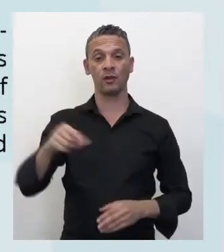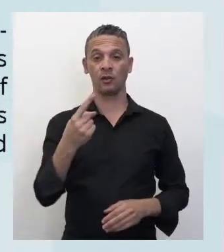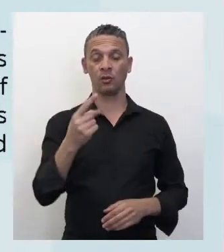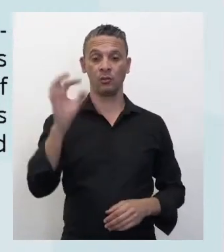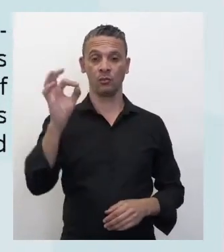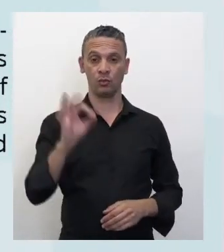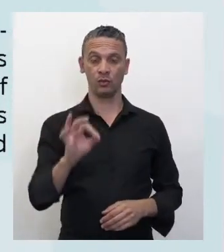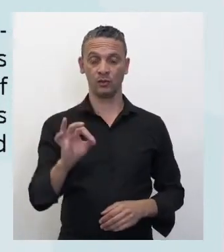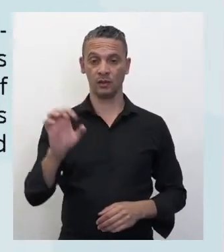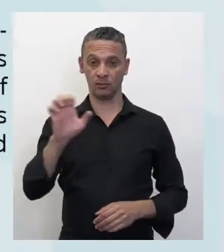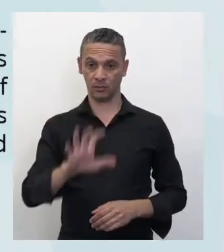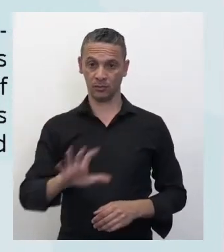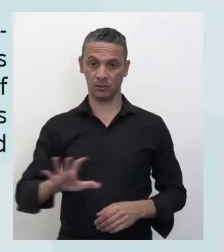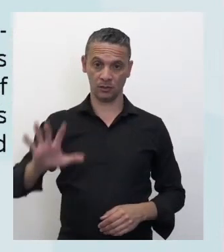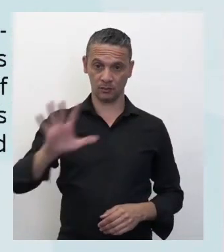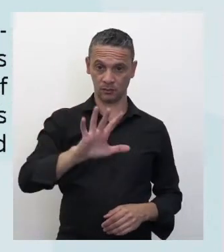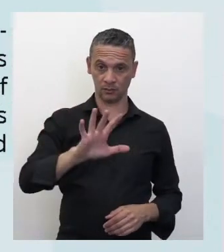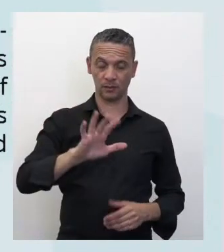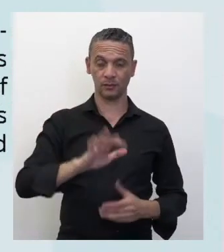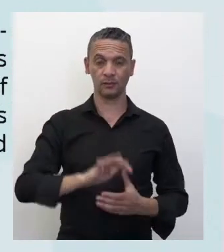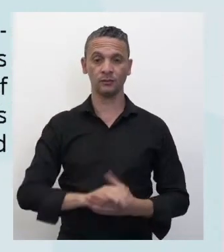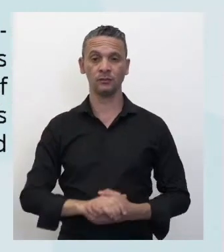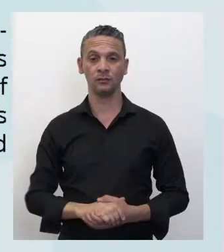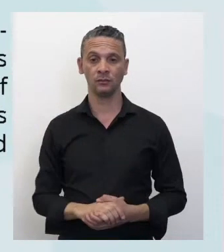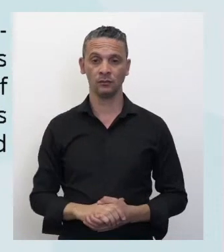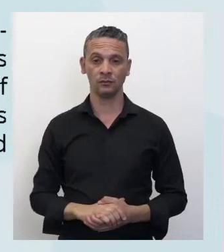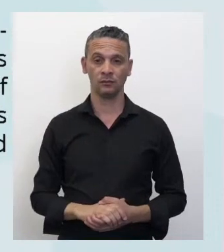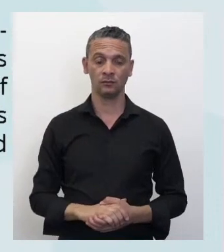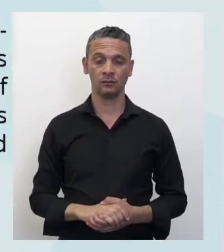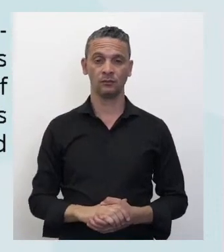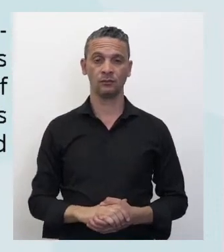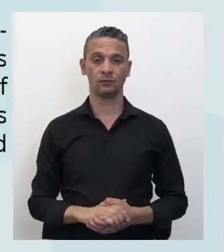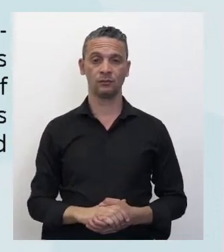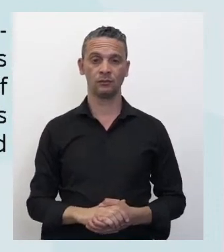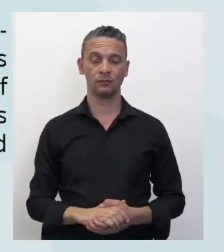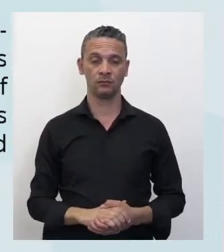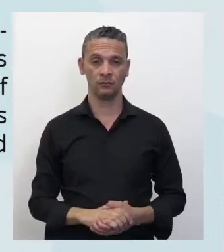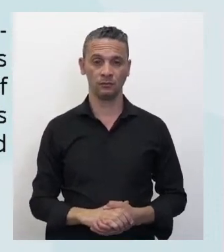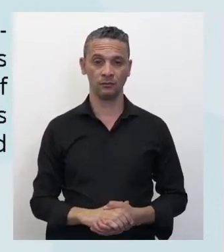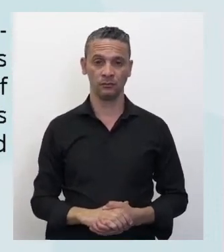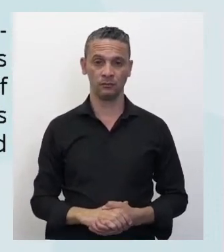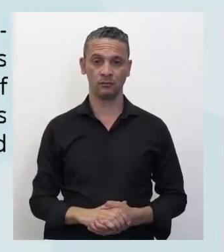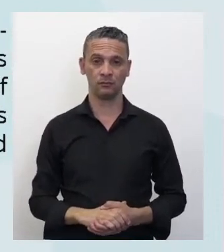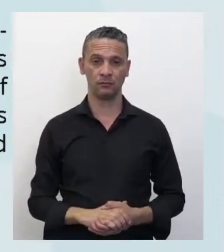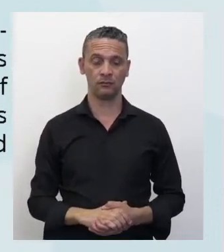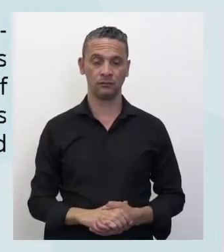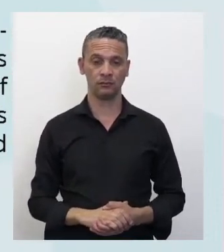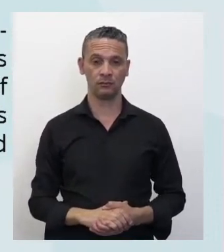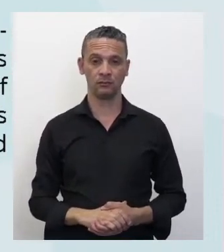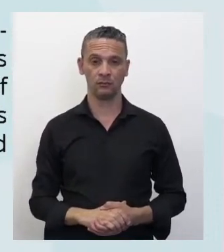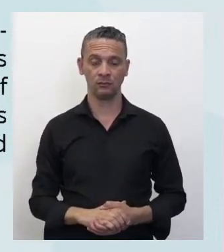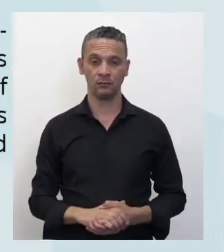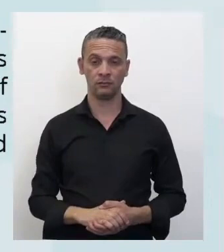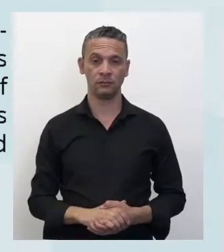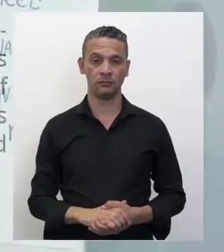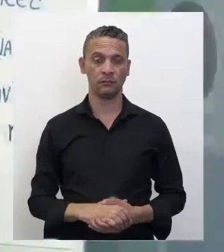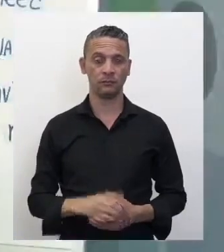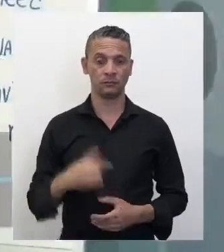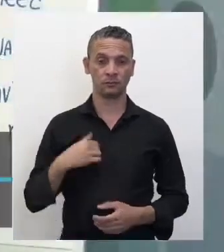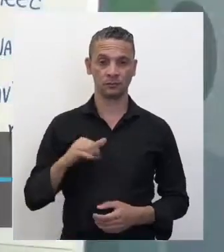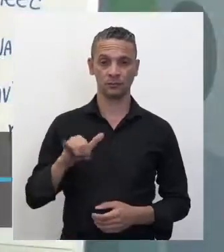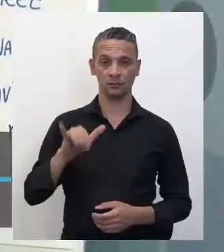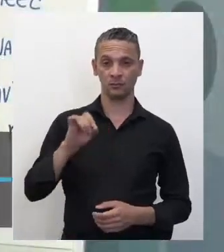Yeah, sorry, it was my mistake. Foi meu erro, eu teria que ter lido EU27. Okay? Esse EU27 são os